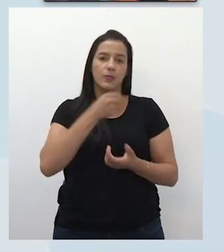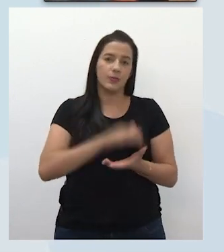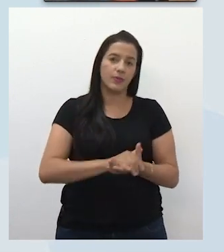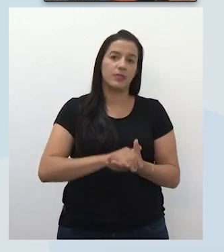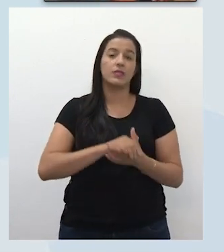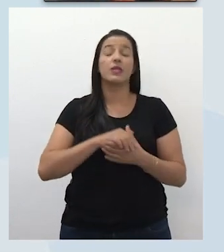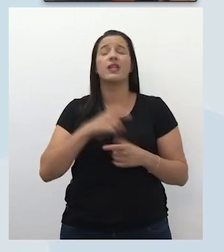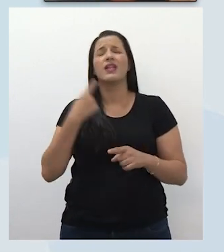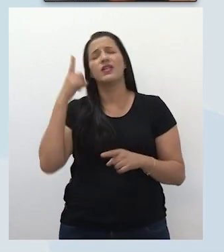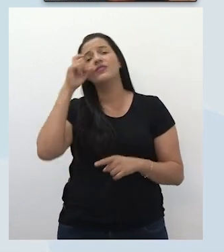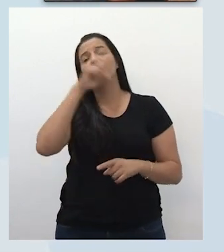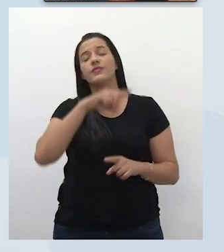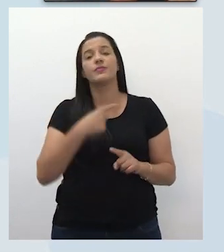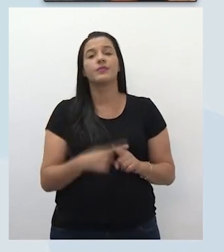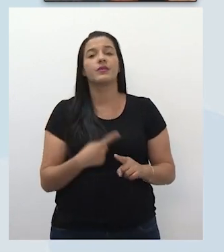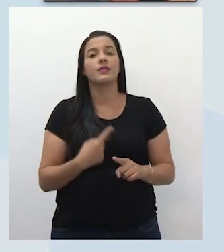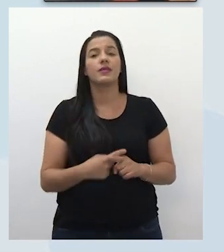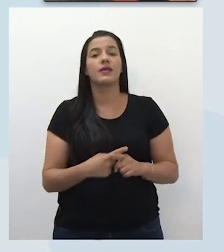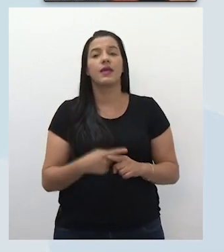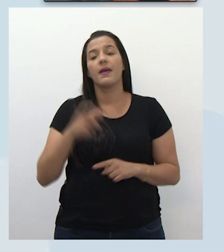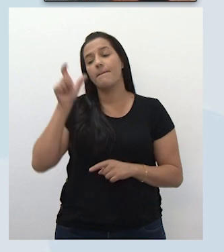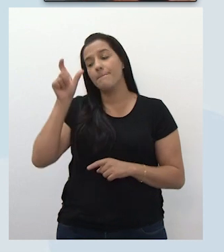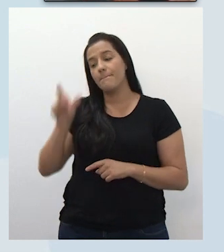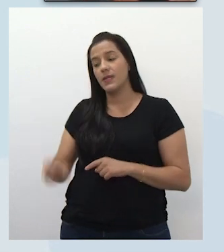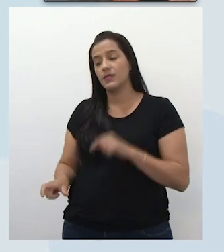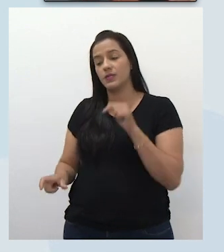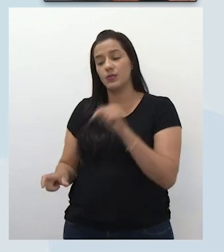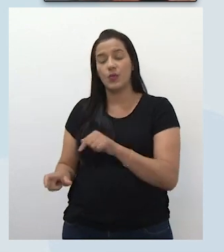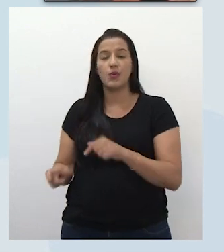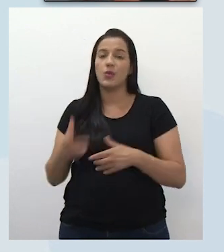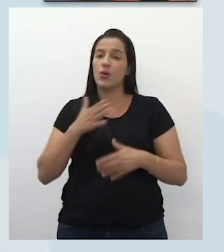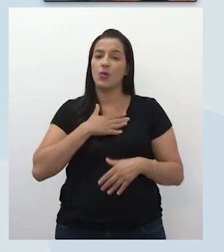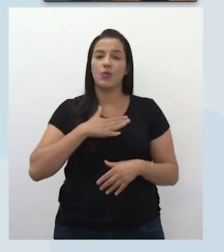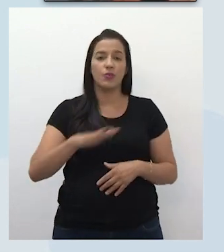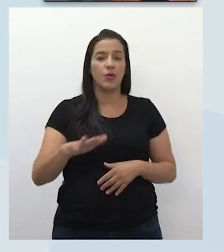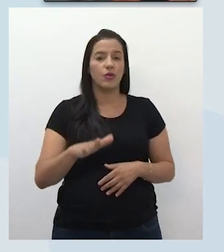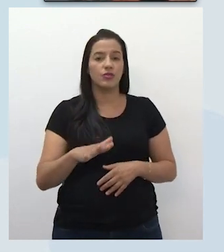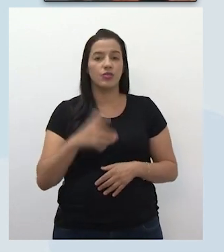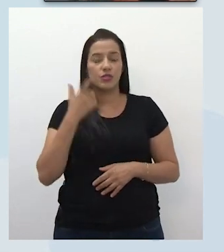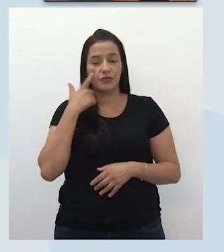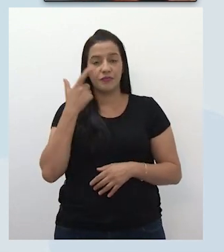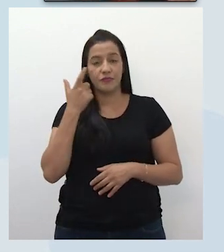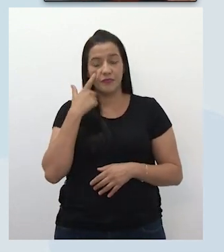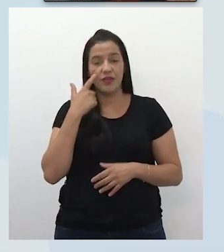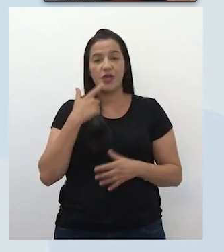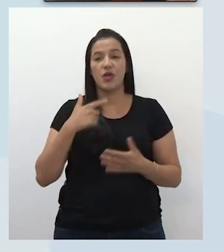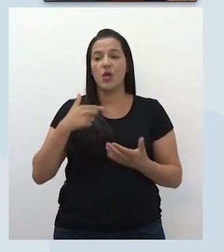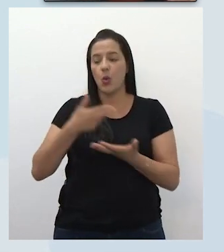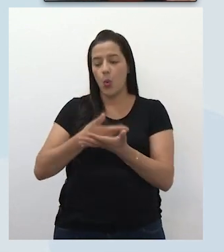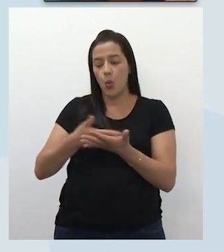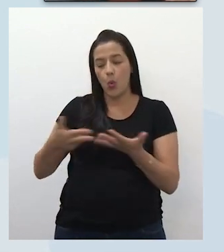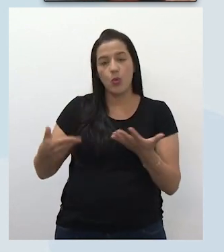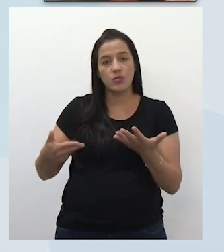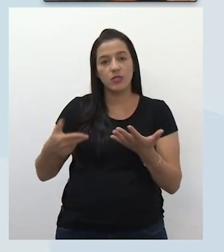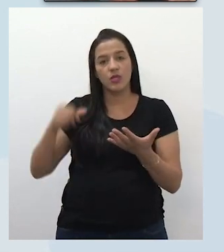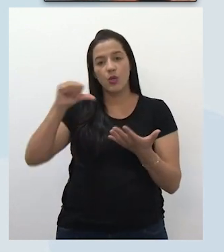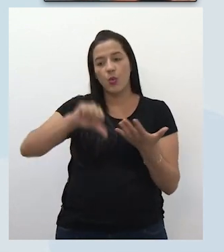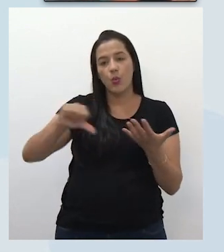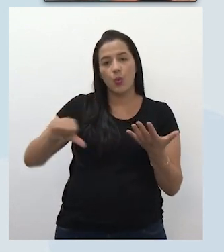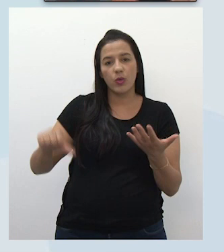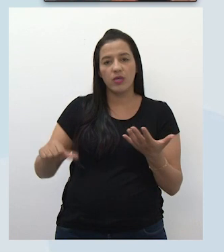desafio? Porque ninguém gosta de ver seus defeitos serem expostos. Portanto, quando eu faço um